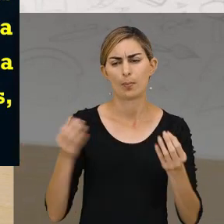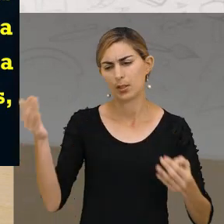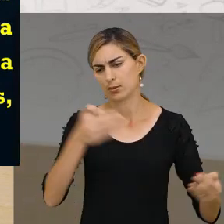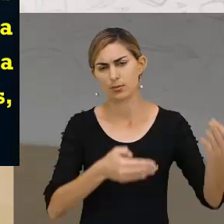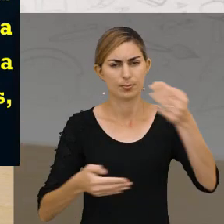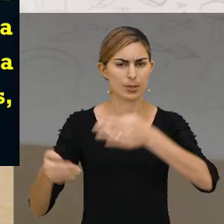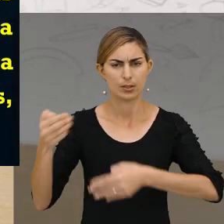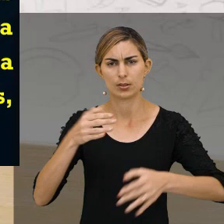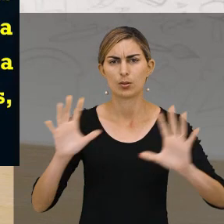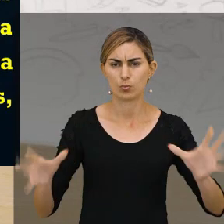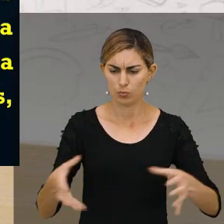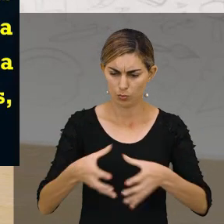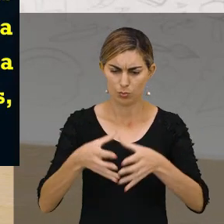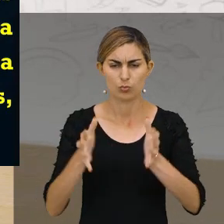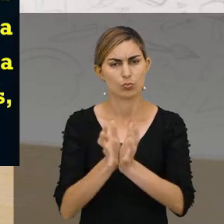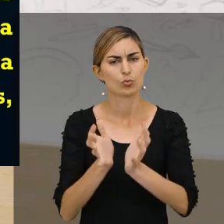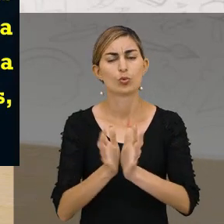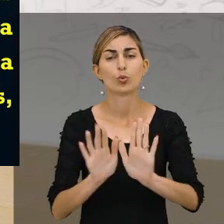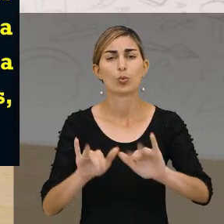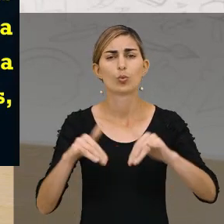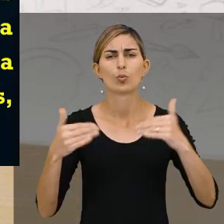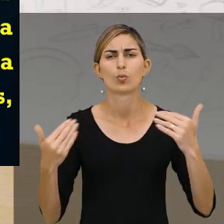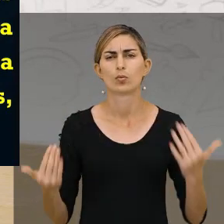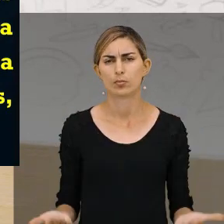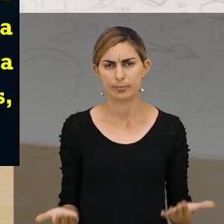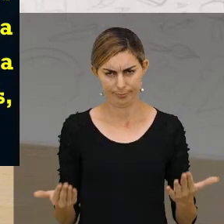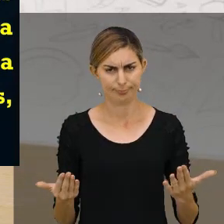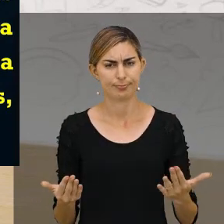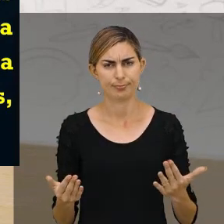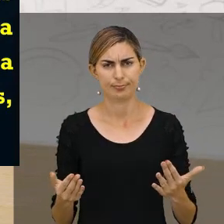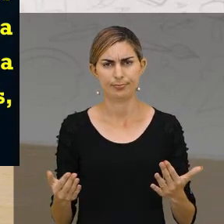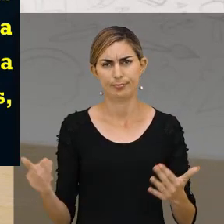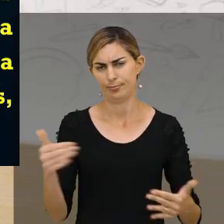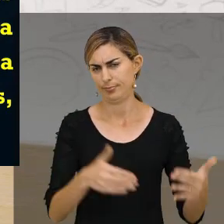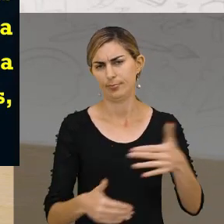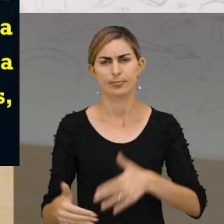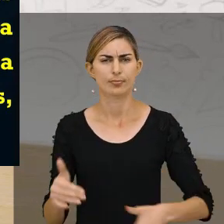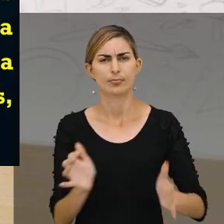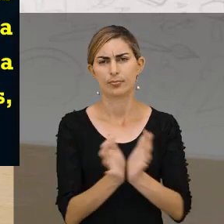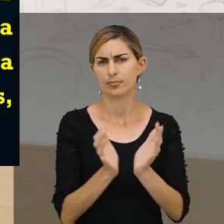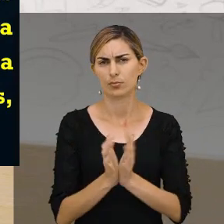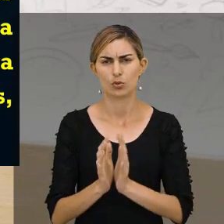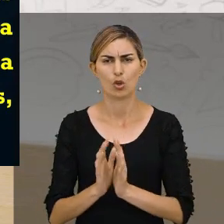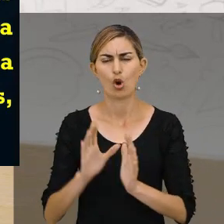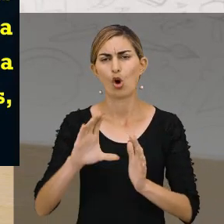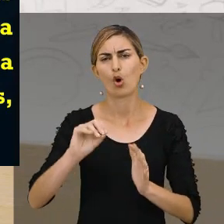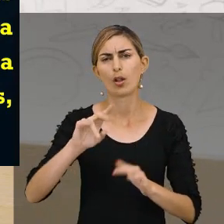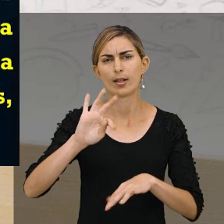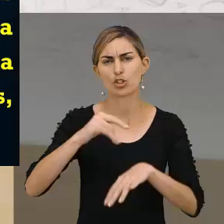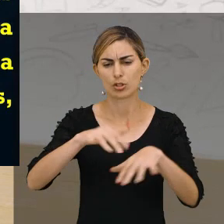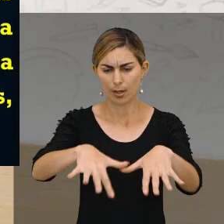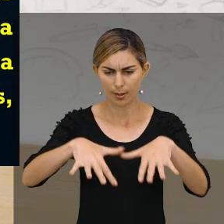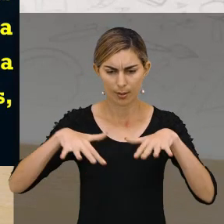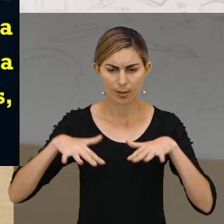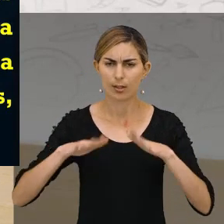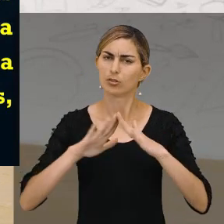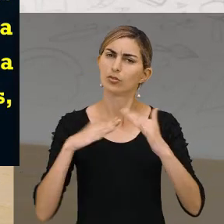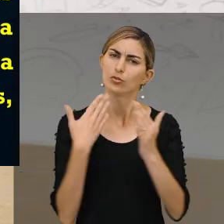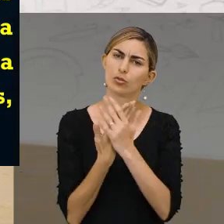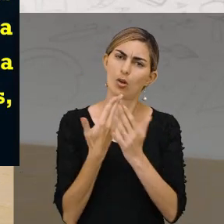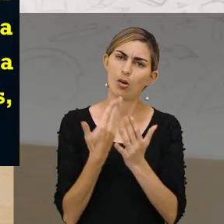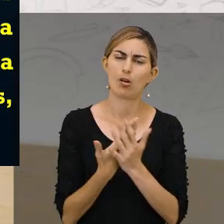Mecanismos de participação coletiva. Quais são esses mecanismos de participação coletiva? São os colegiados